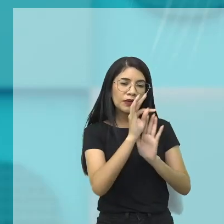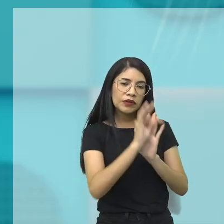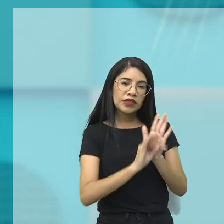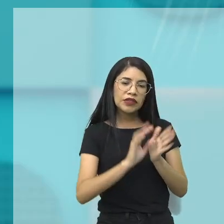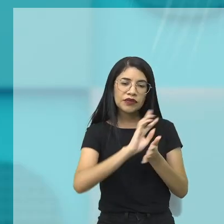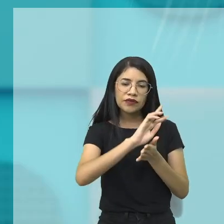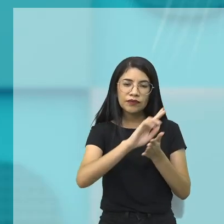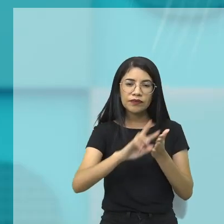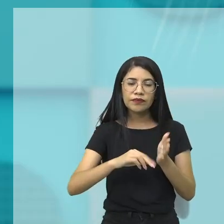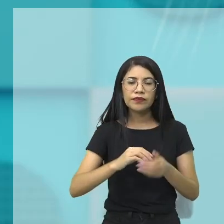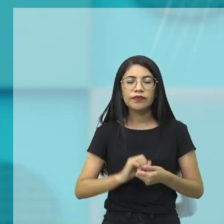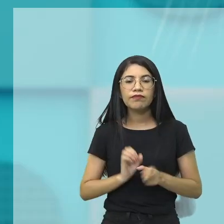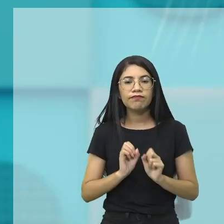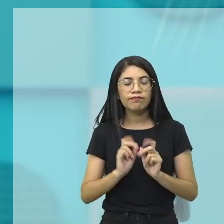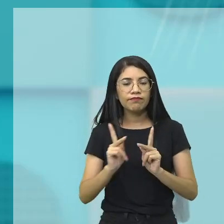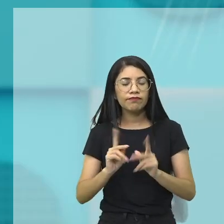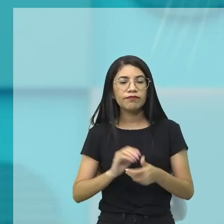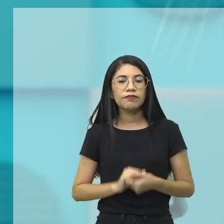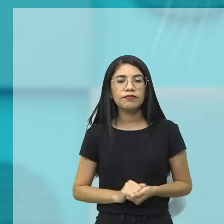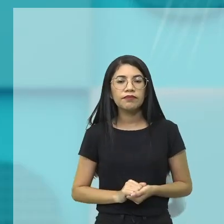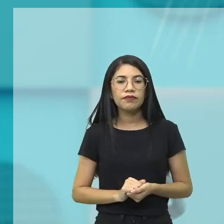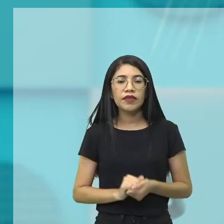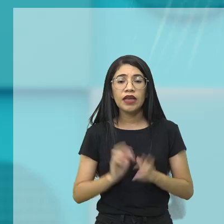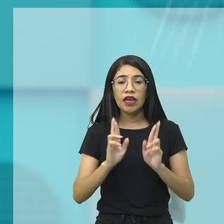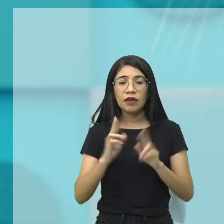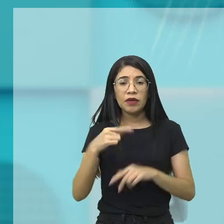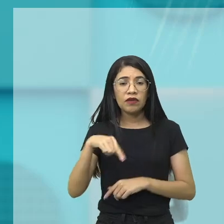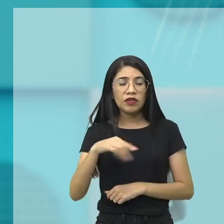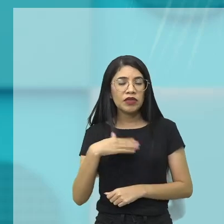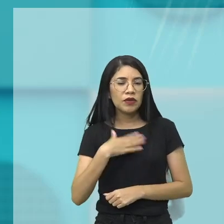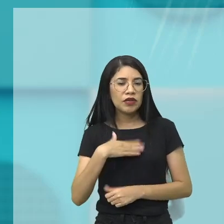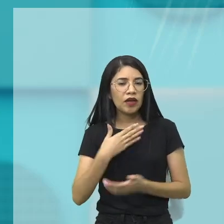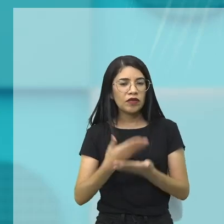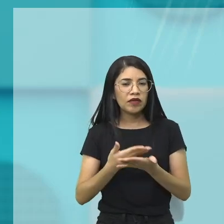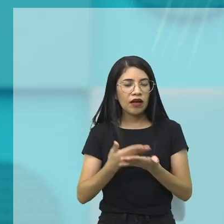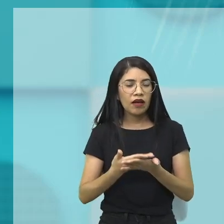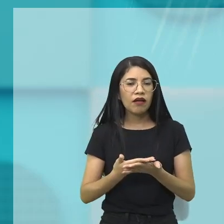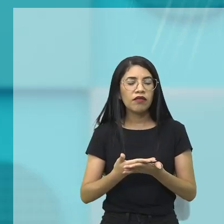nesses gêneros textuais, certo? Espero que vocês tenham gostado da